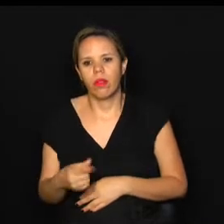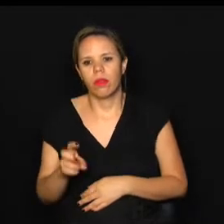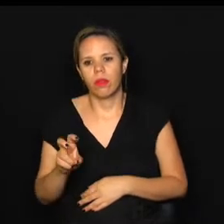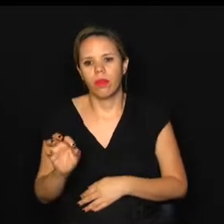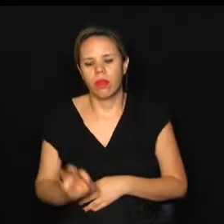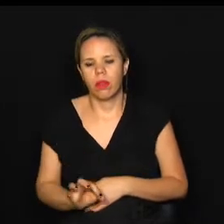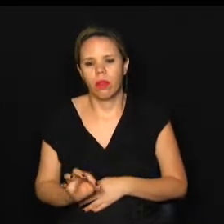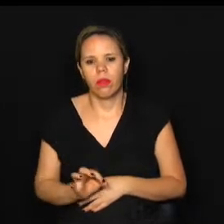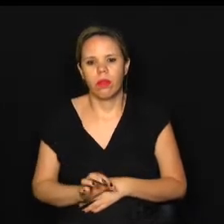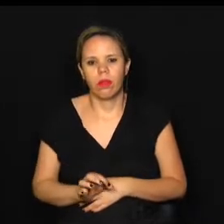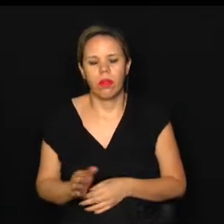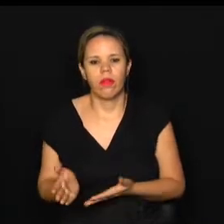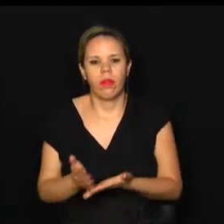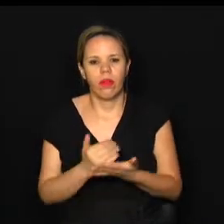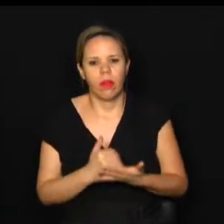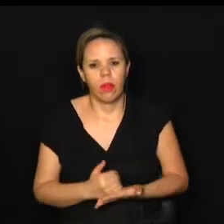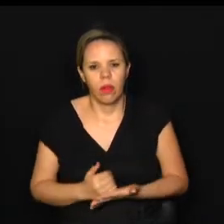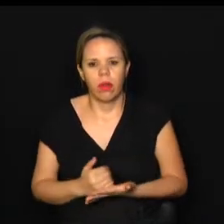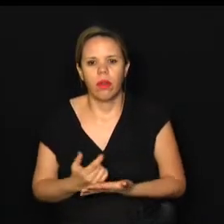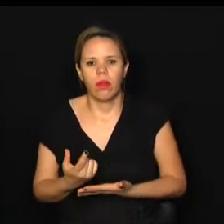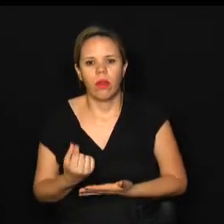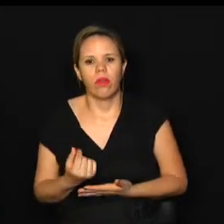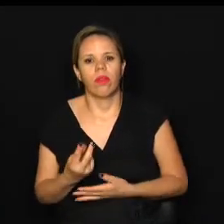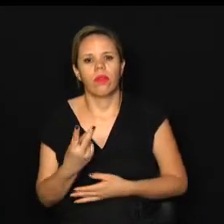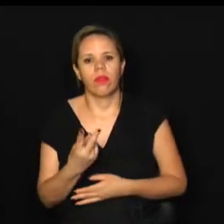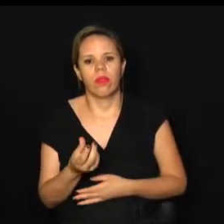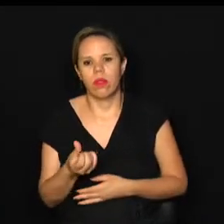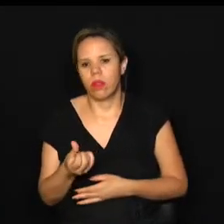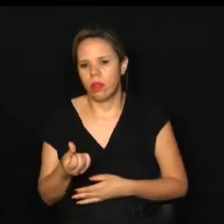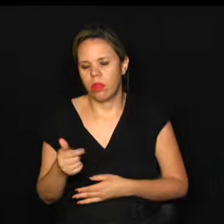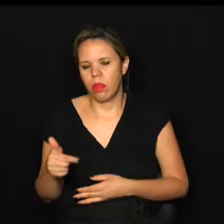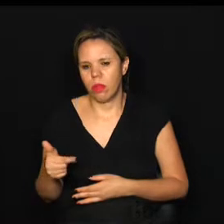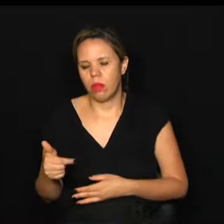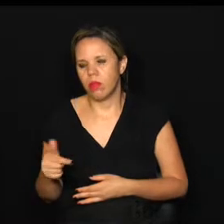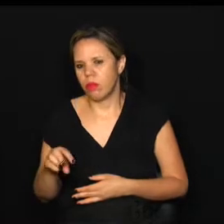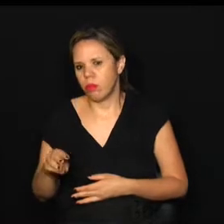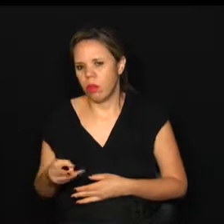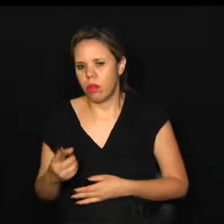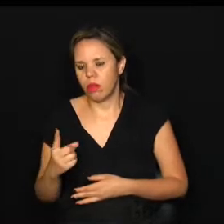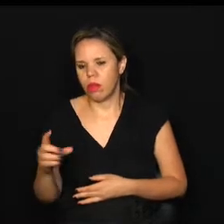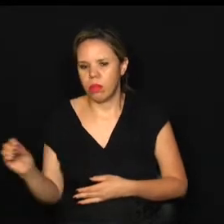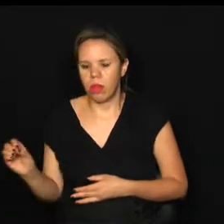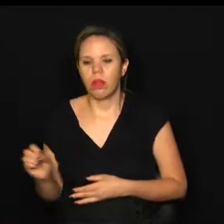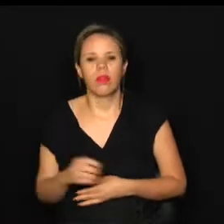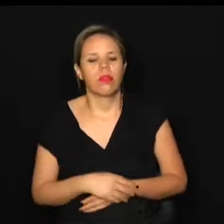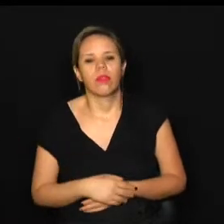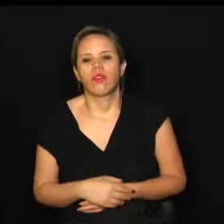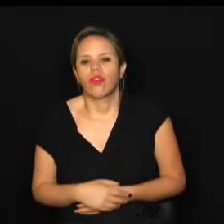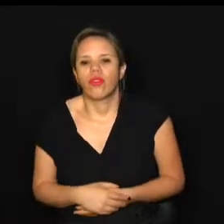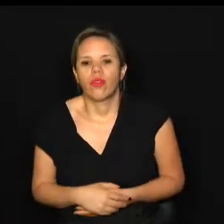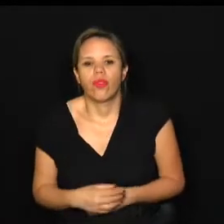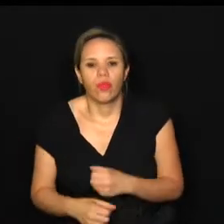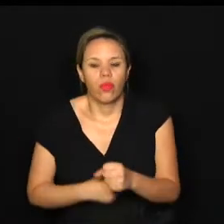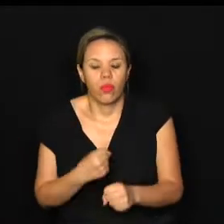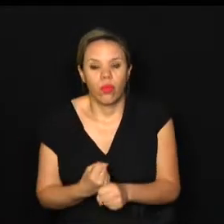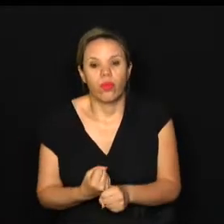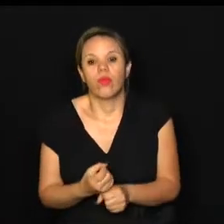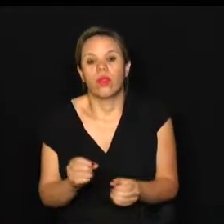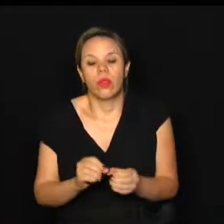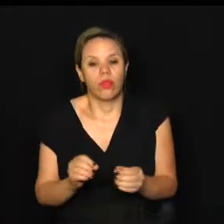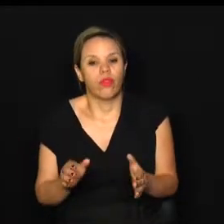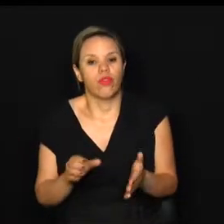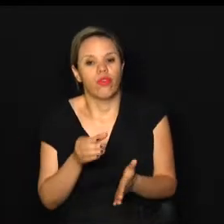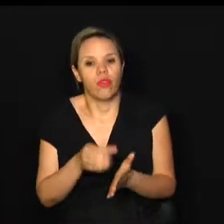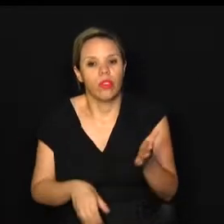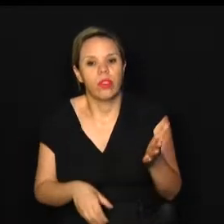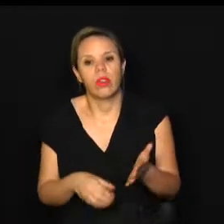e 600 mil para uma previsão orçamentária de 262 milhões e 100. Operações de crédito, a previsão do ano é de 125 milhões e 100